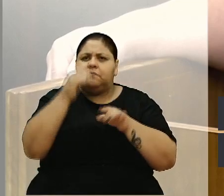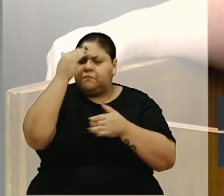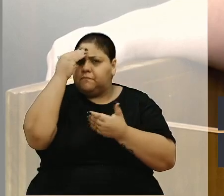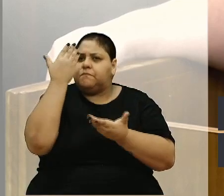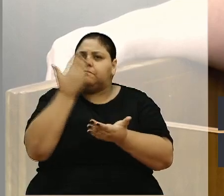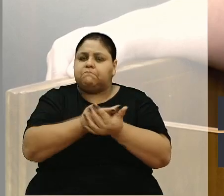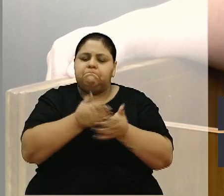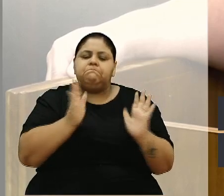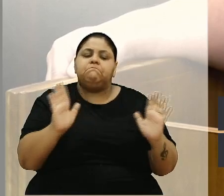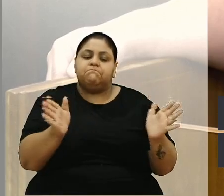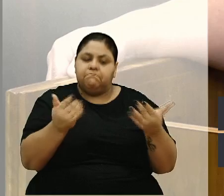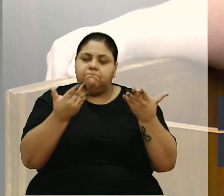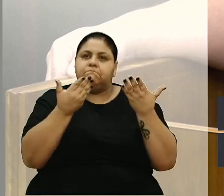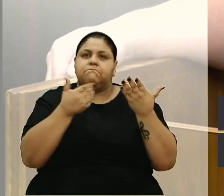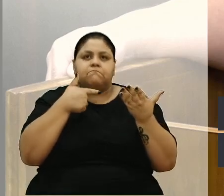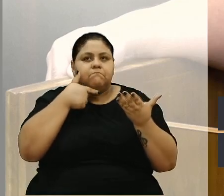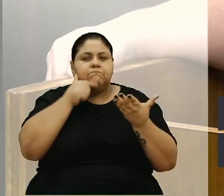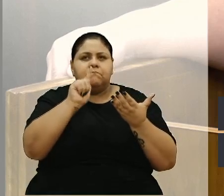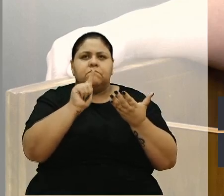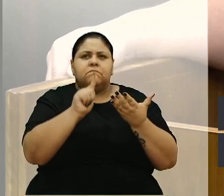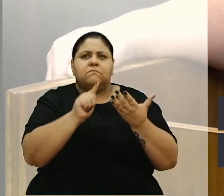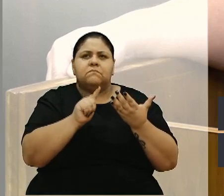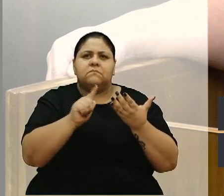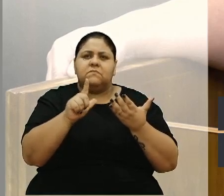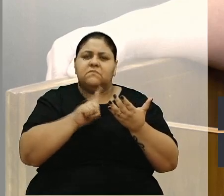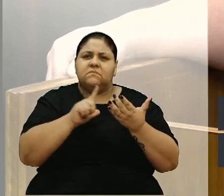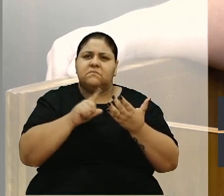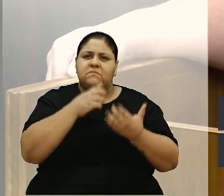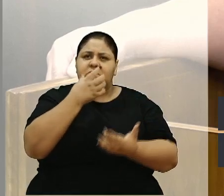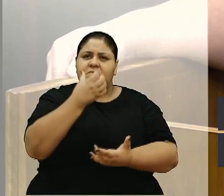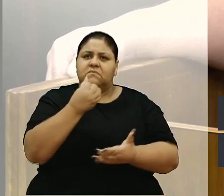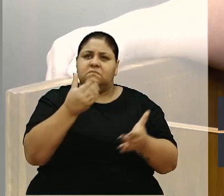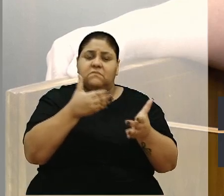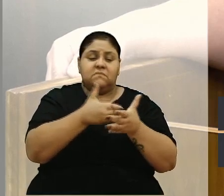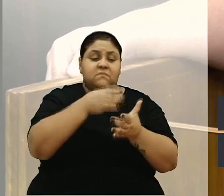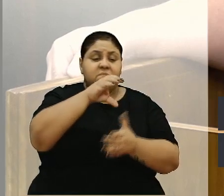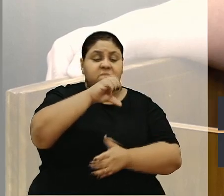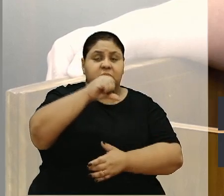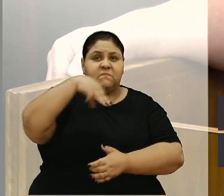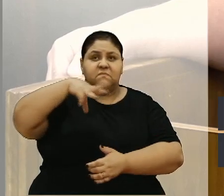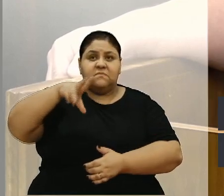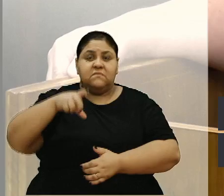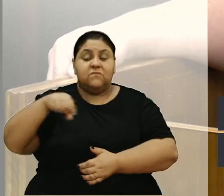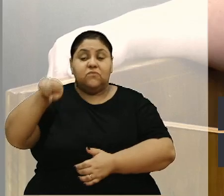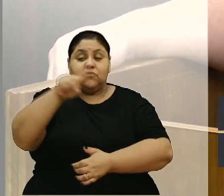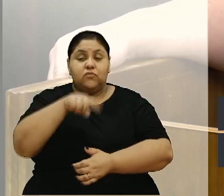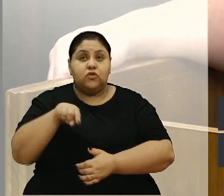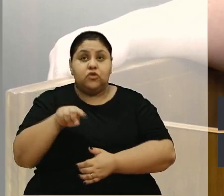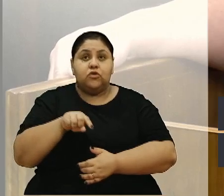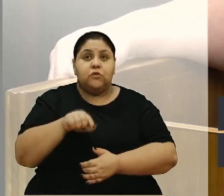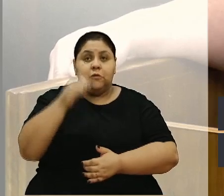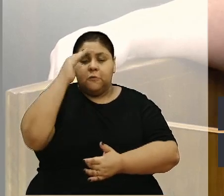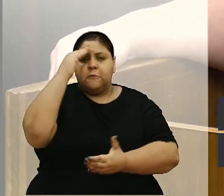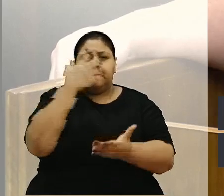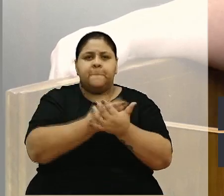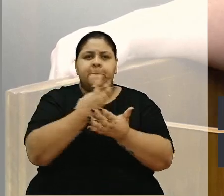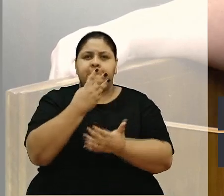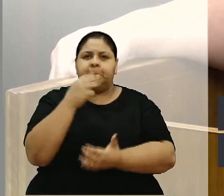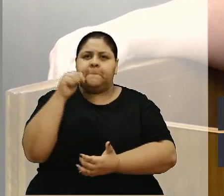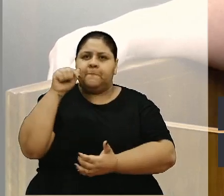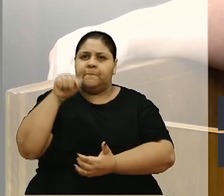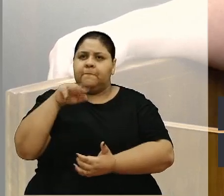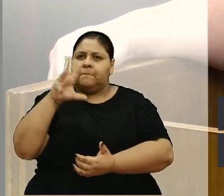o engajamento deles vão ganhar, porque vai ter de 6 a 9 milhões e nós aqui projetamos 3 milhões e 100